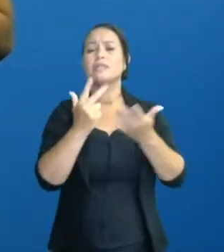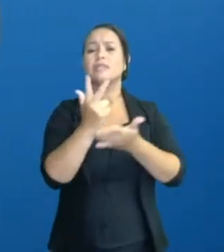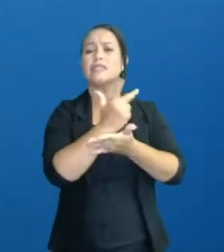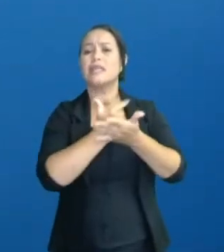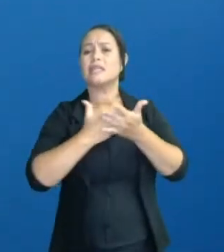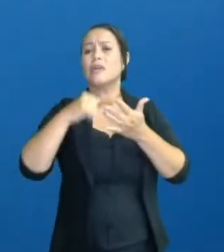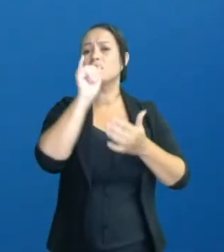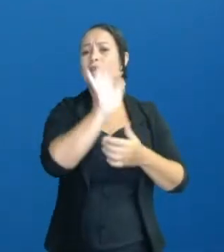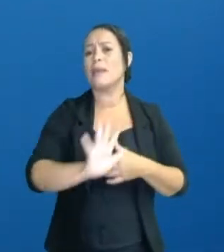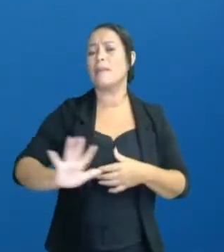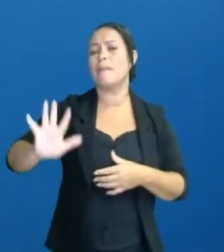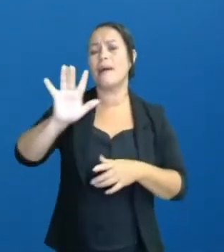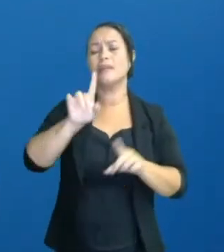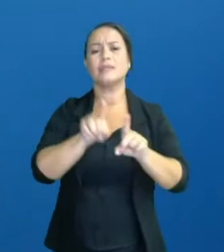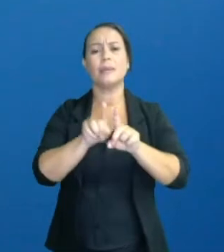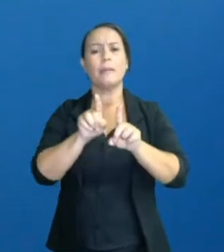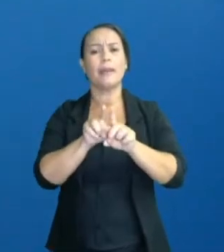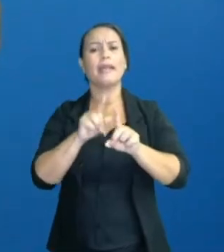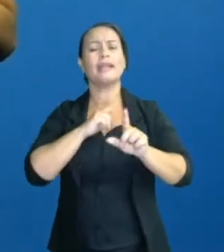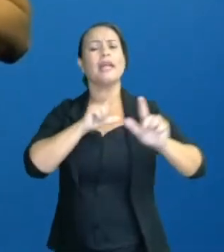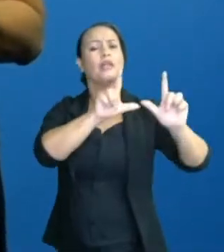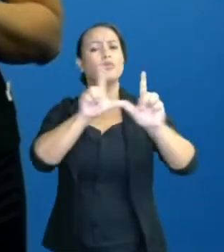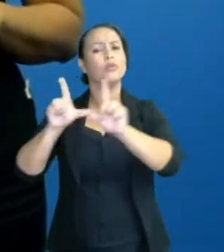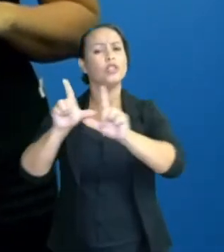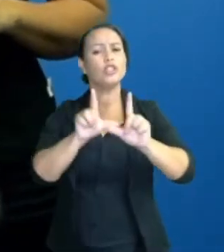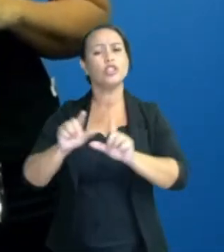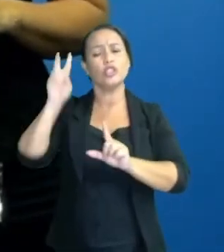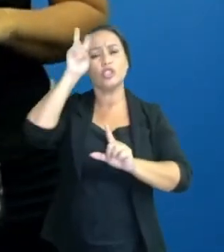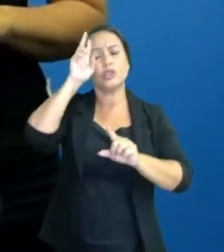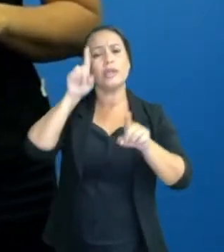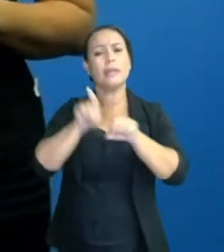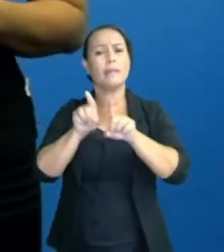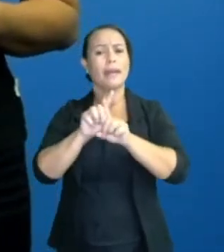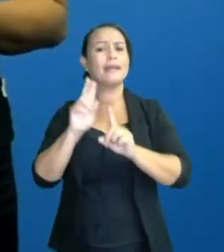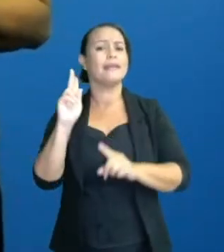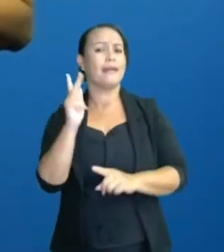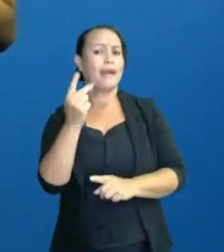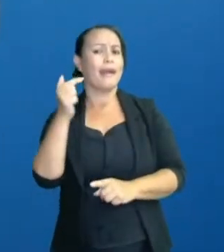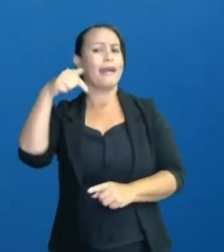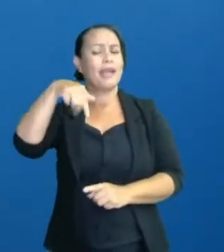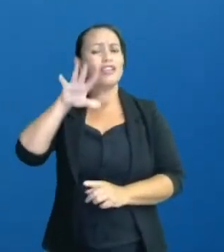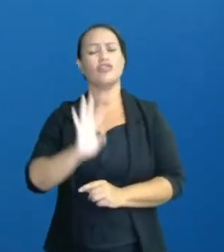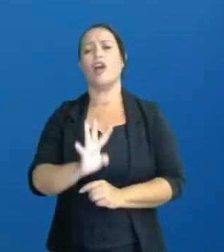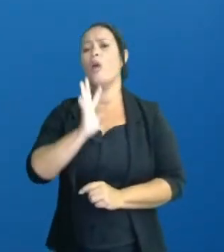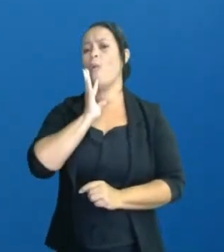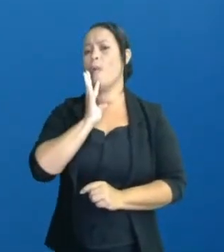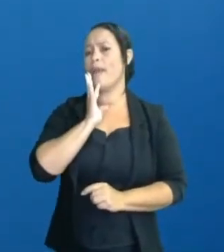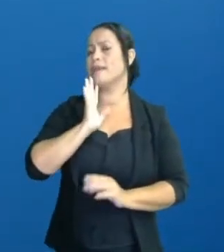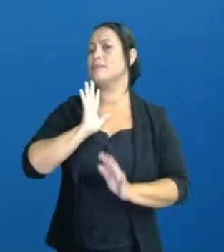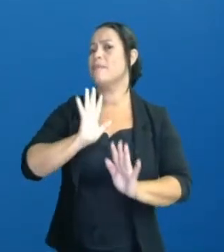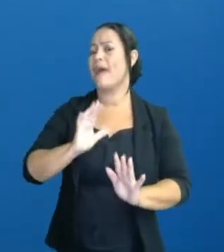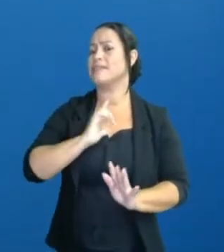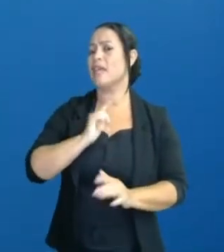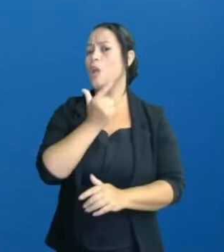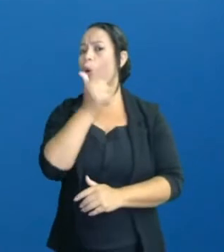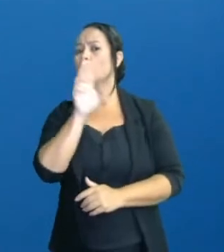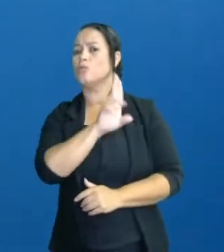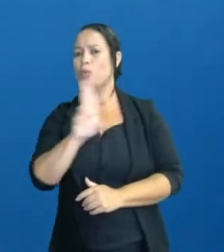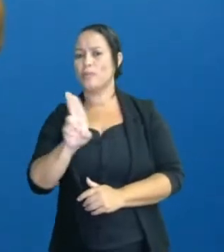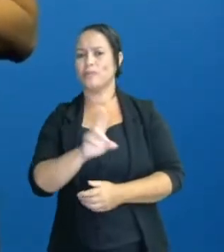em quadrinhos. E também vamos conhecer outros tipos de histórias de HQ, que a gente já conhece, mas tem um outro